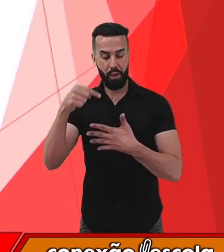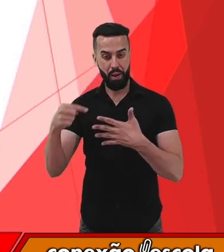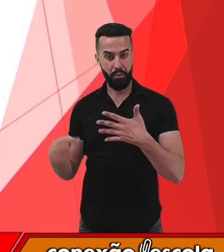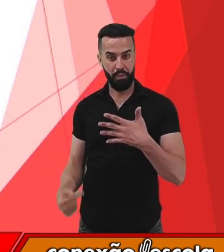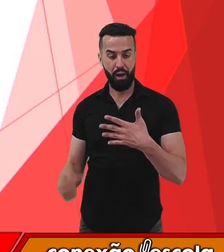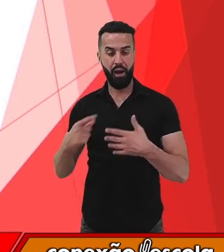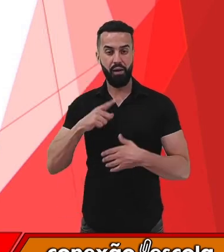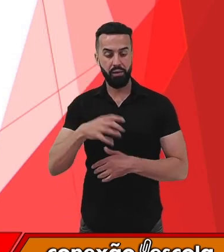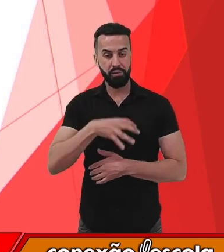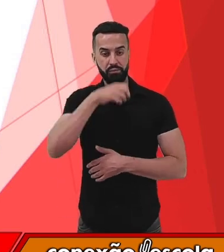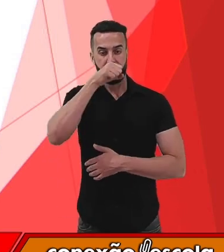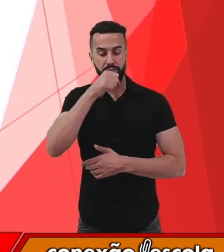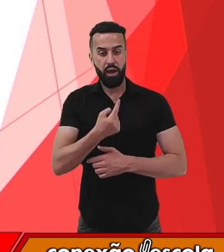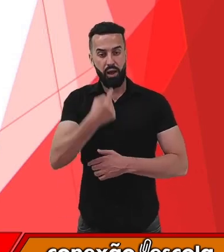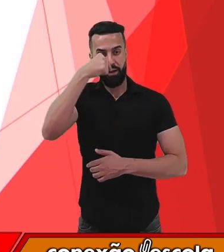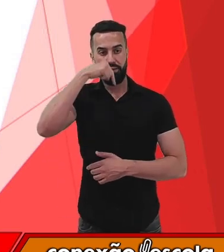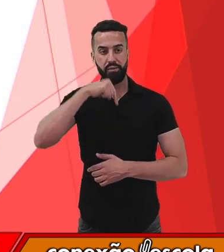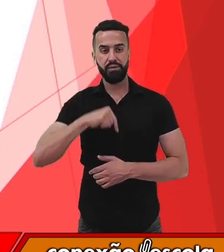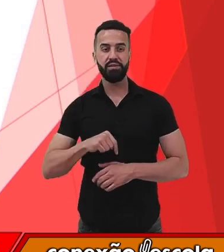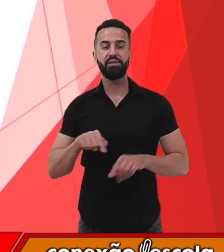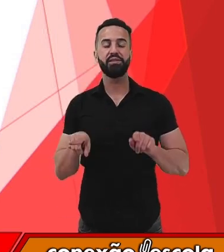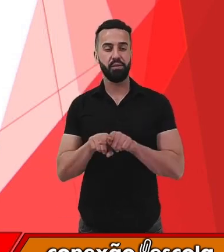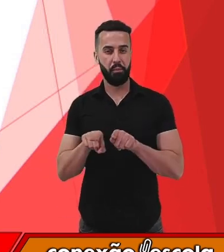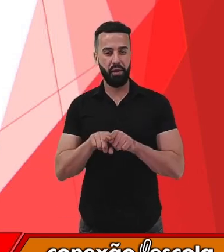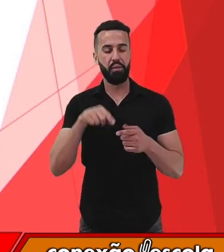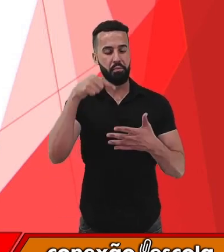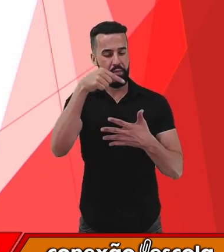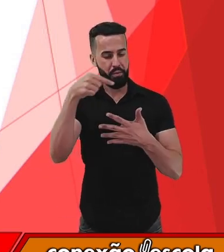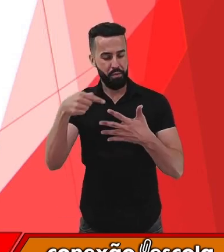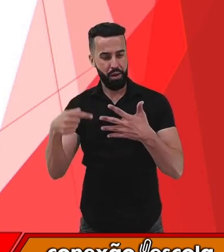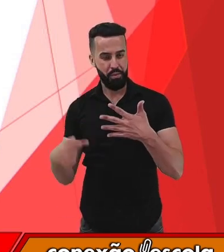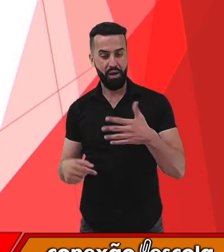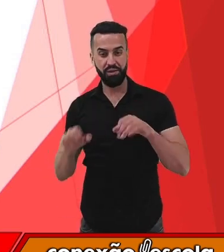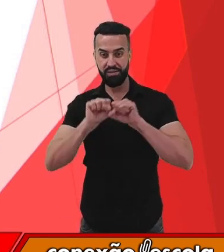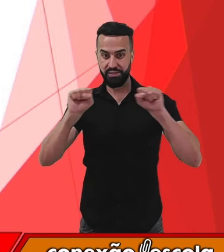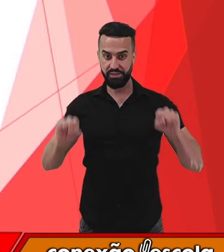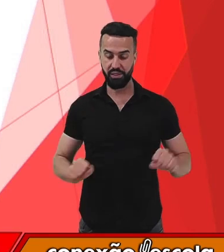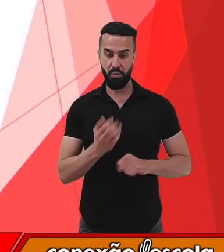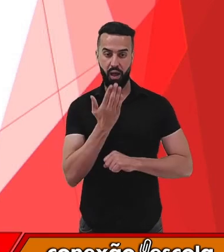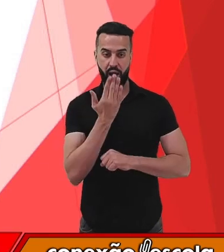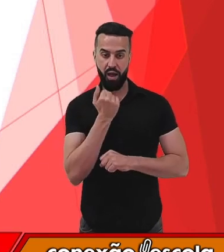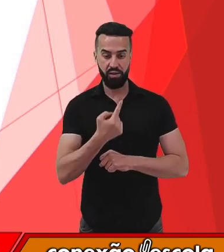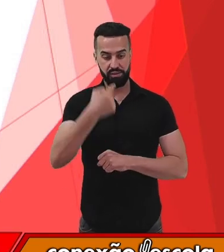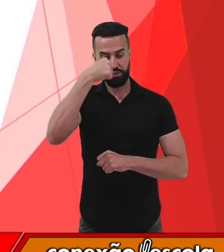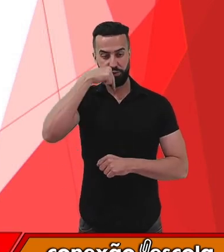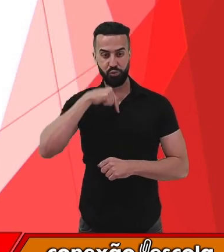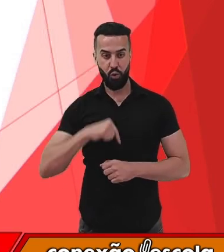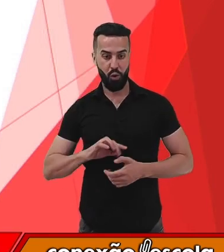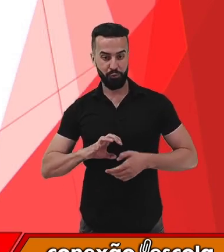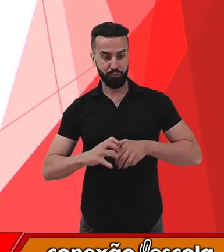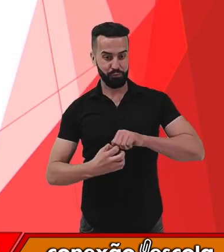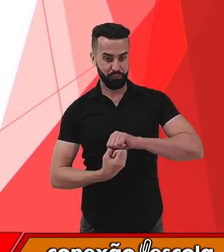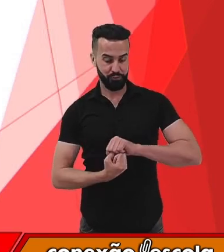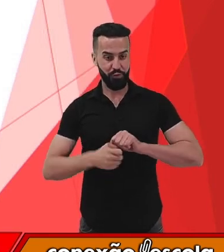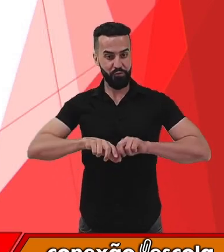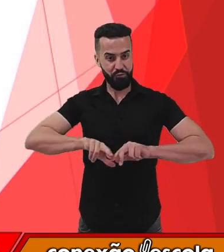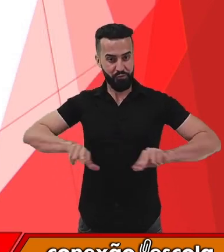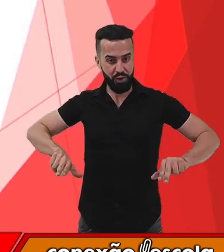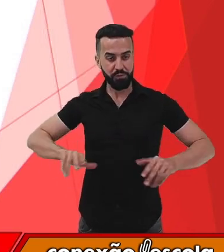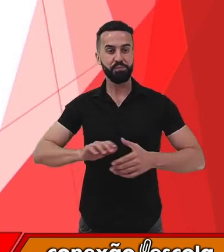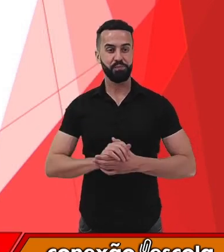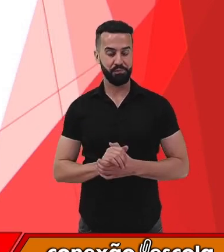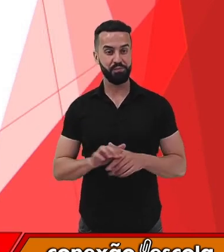sistema respiratório, assim como os componentes do sistema digestório. Finalizando, sobre